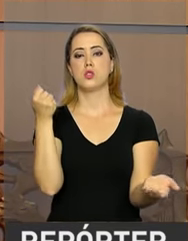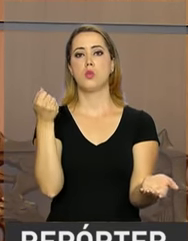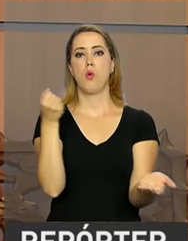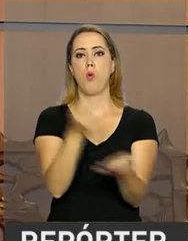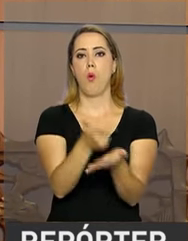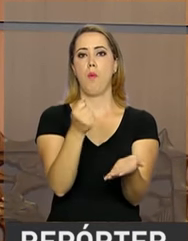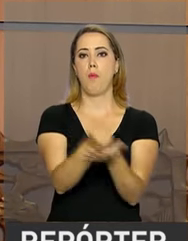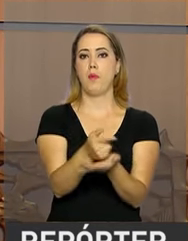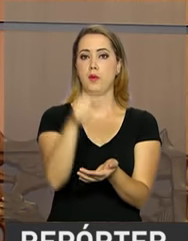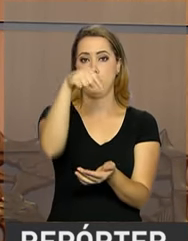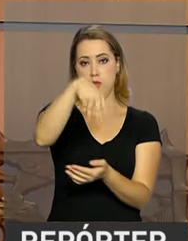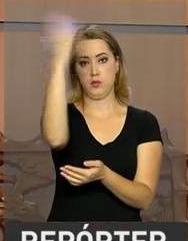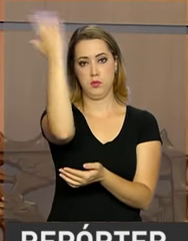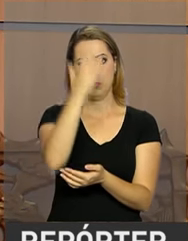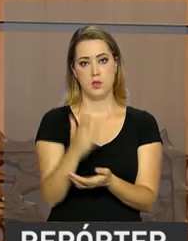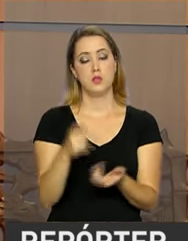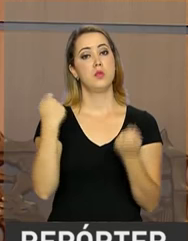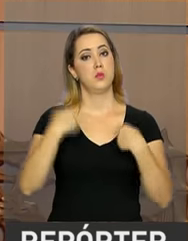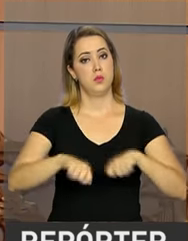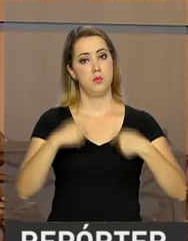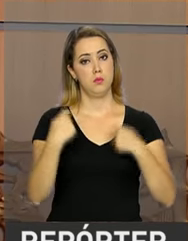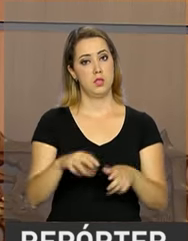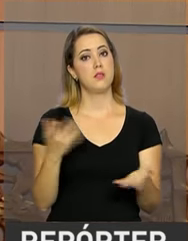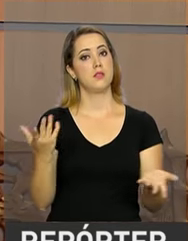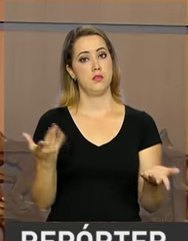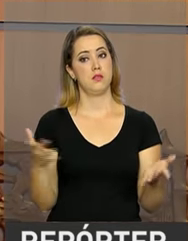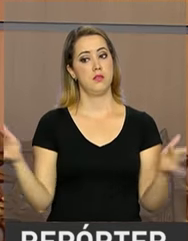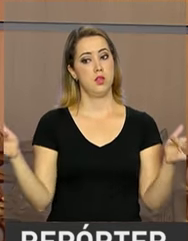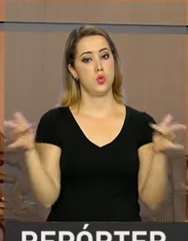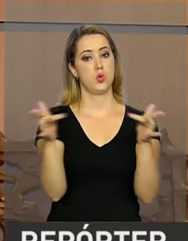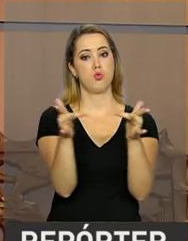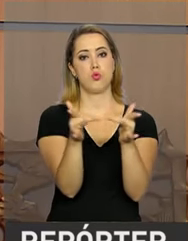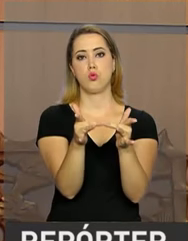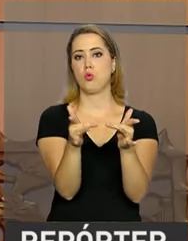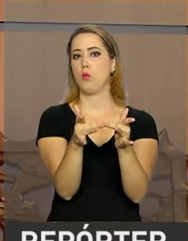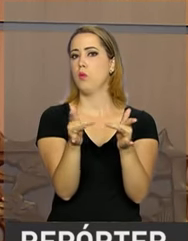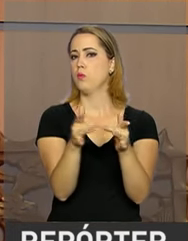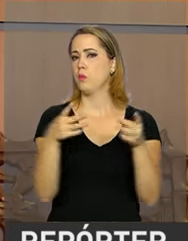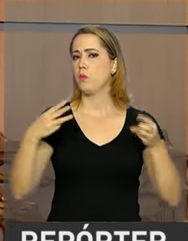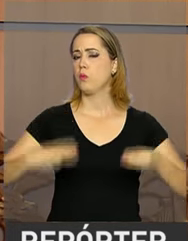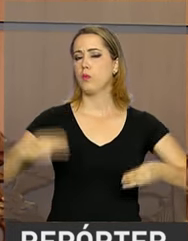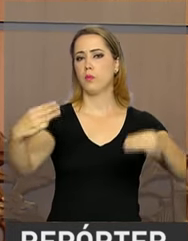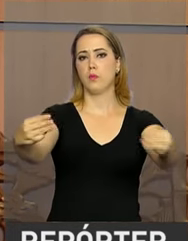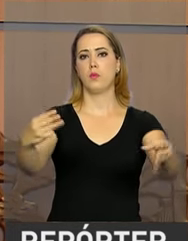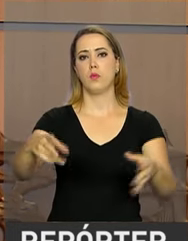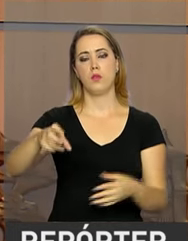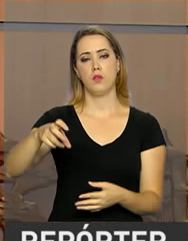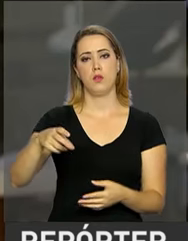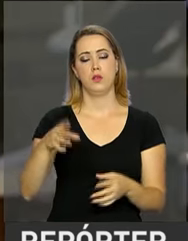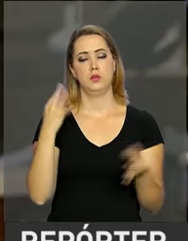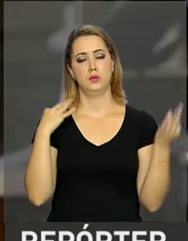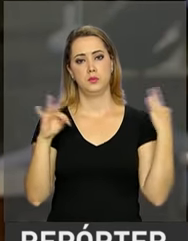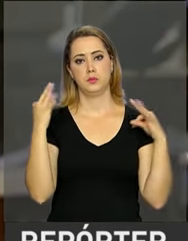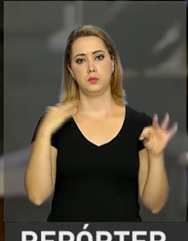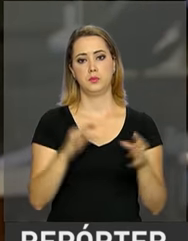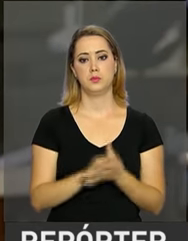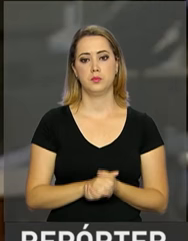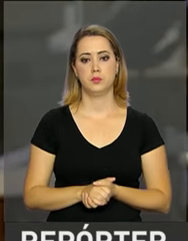turístico de uma agência no Brasil, essa agência tem que ser credenciada, tem que ser cadastrada pelo Ministério do